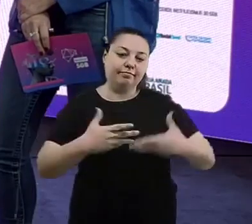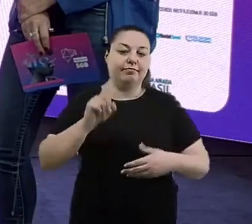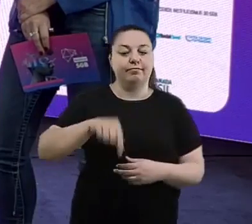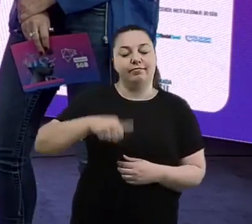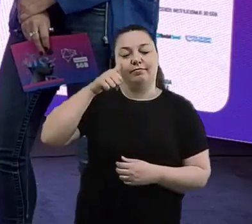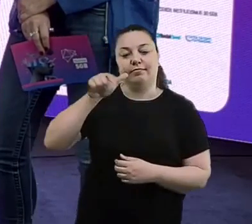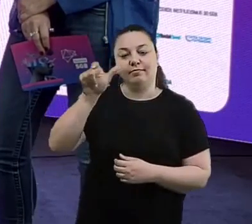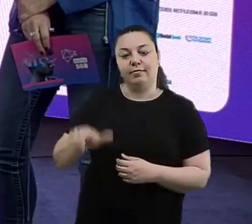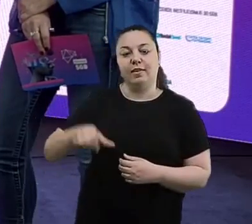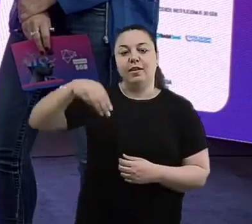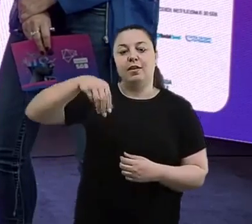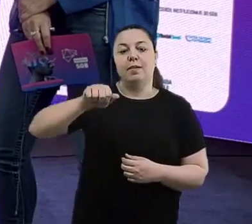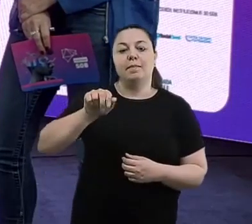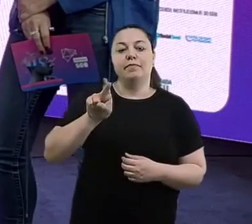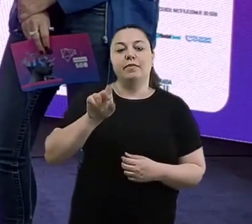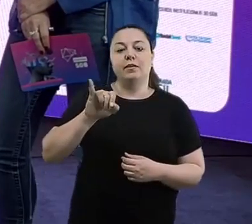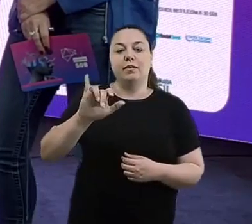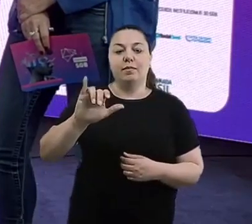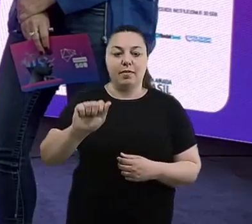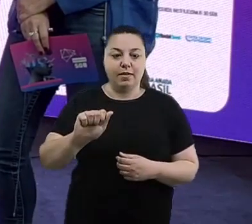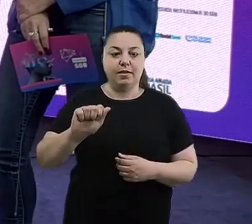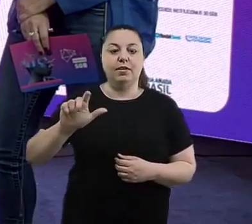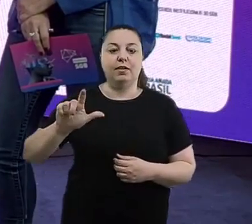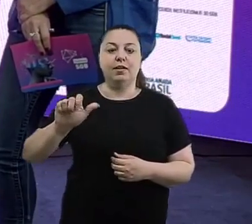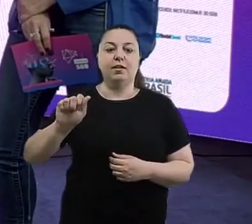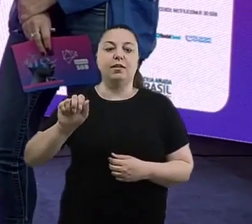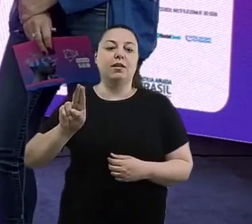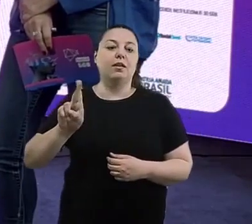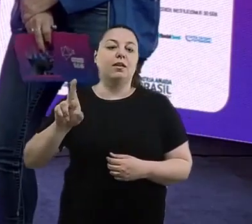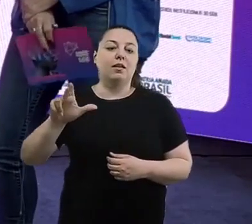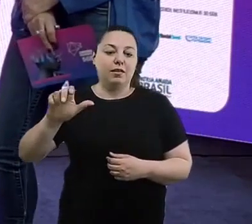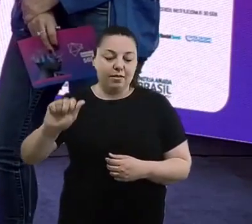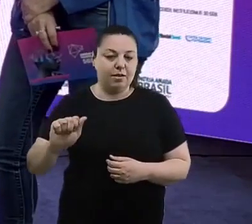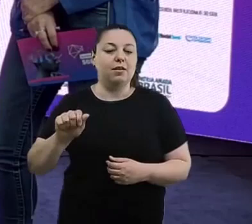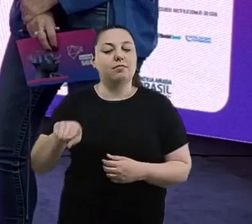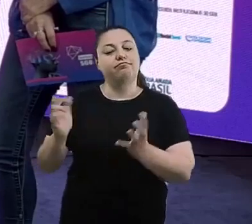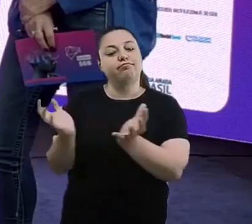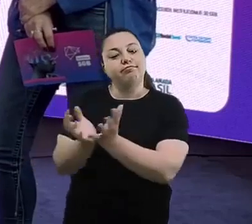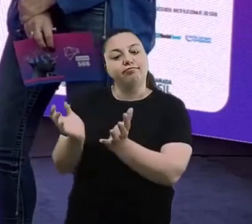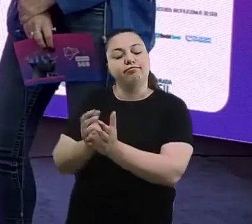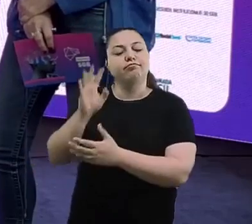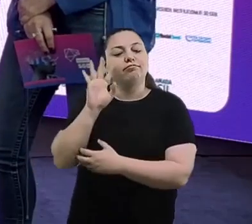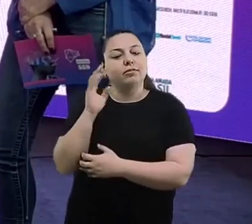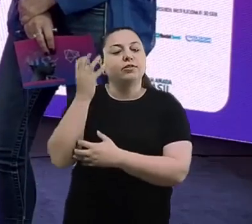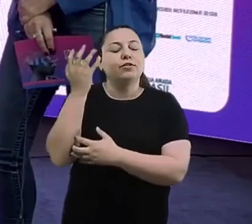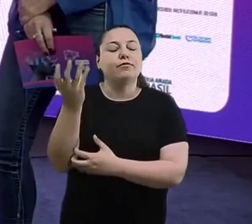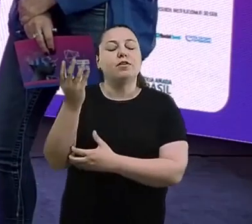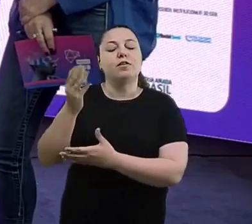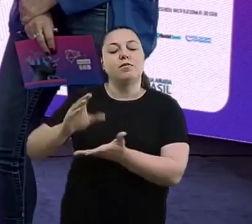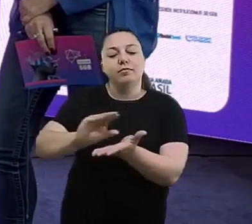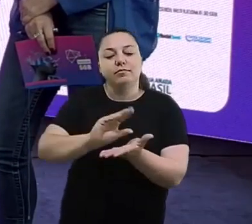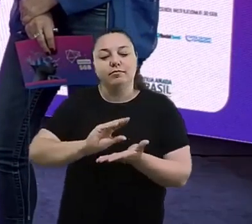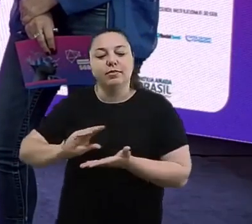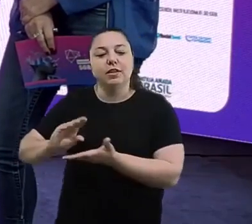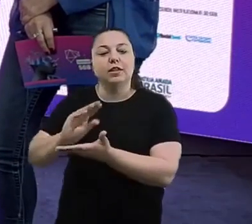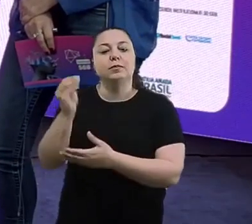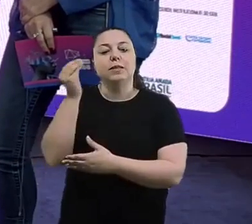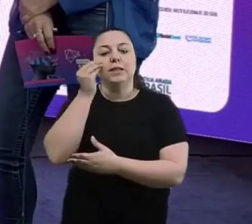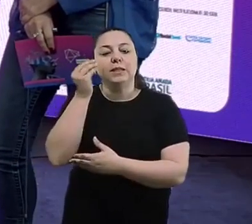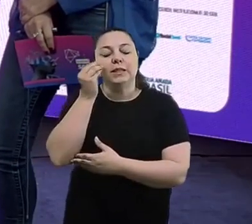time da Secretaria de Saúde de Minas Gerais, que desenvolveu uma solução de dados visando aumentar a celeridade nas tratativas